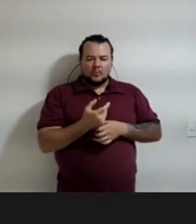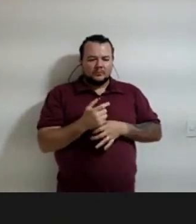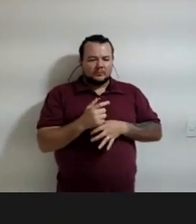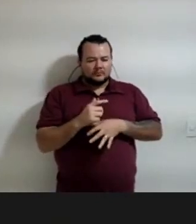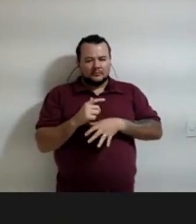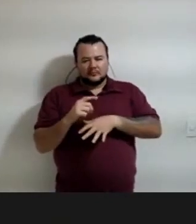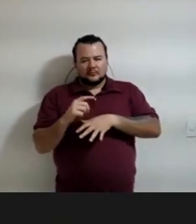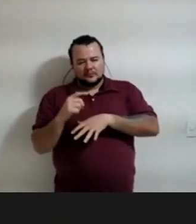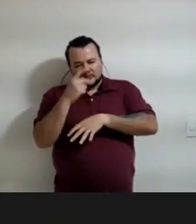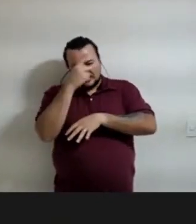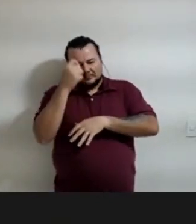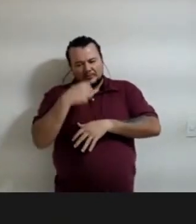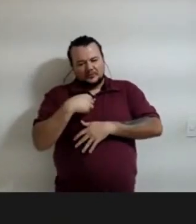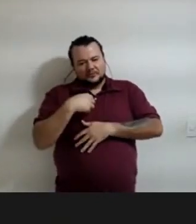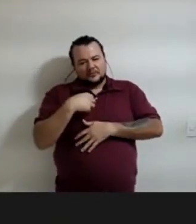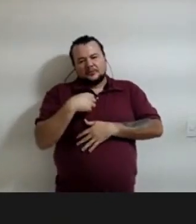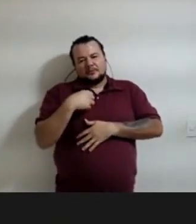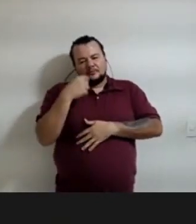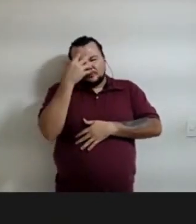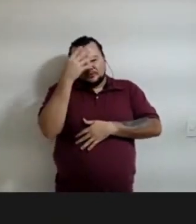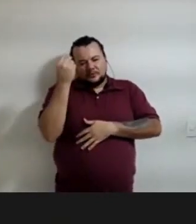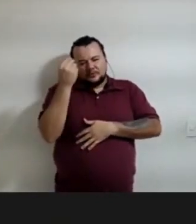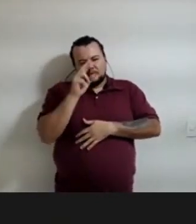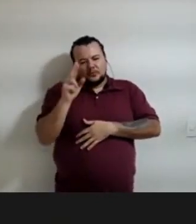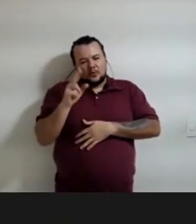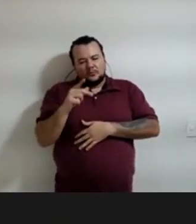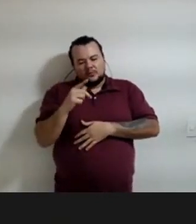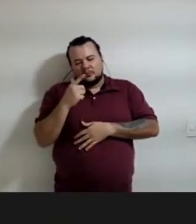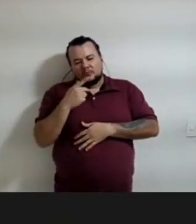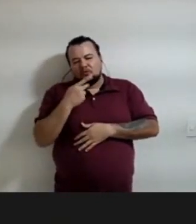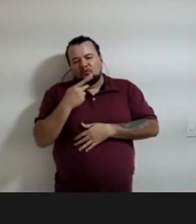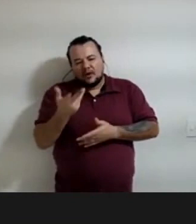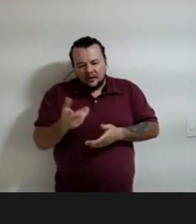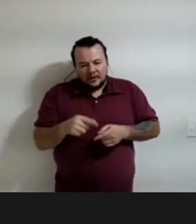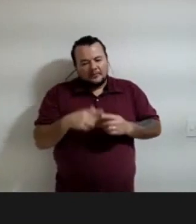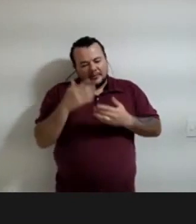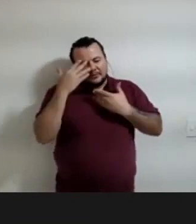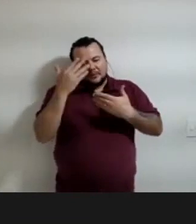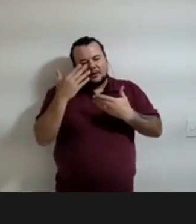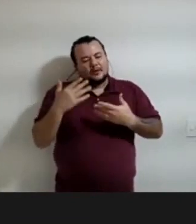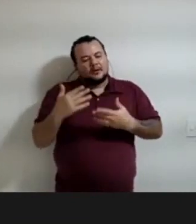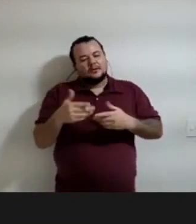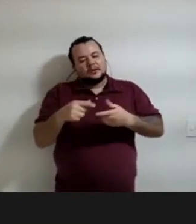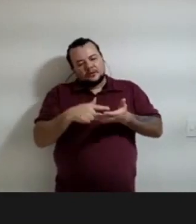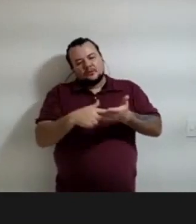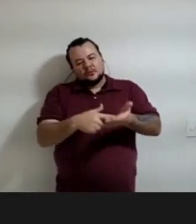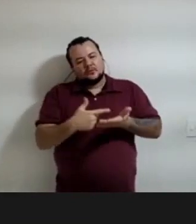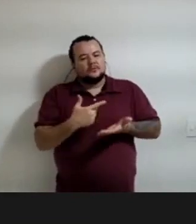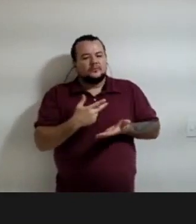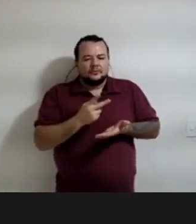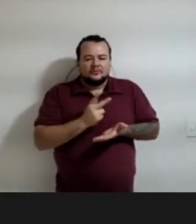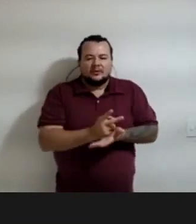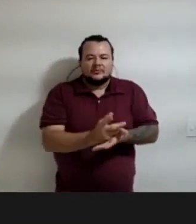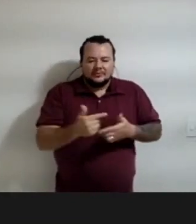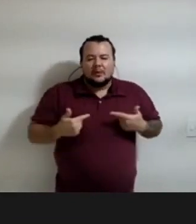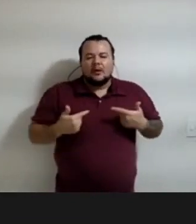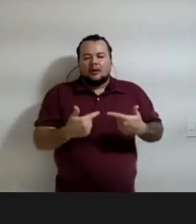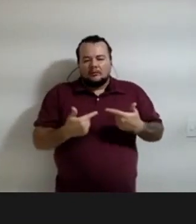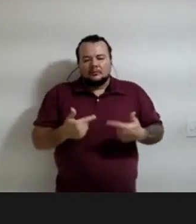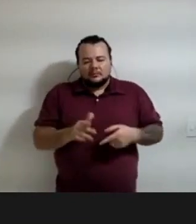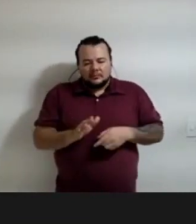aqui, agradeço e convido a continuarmos lutando para fortalecer a ANPARC, o ensino, a pesquisa e a